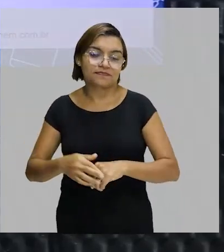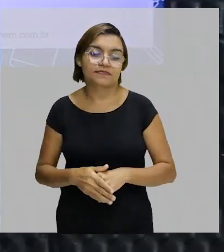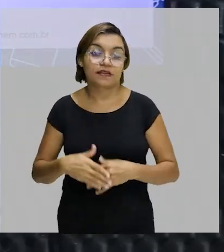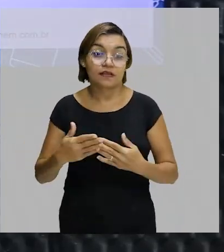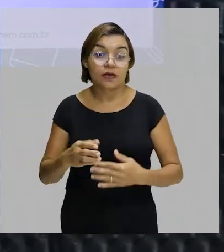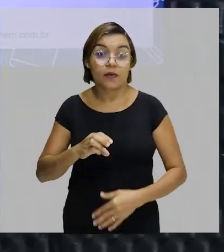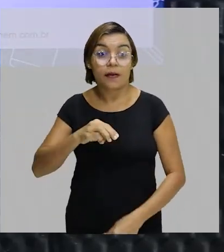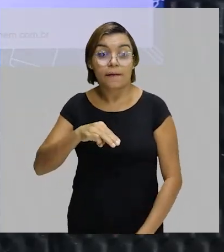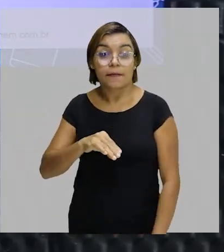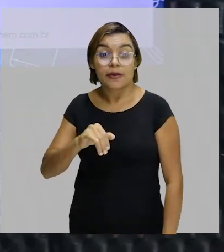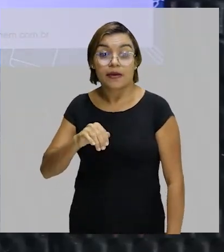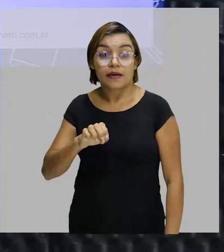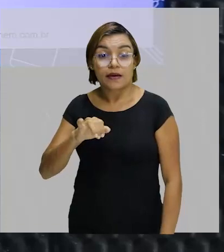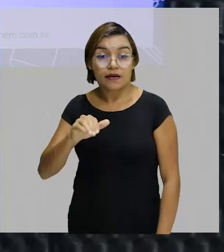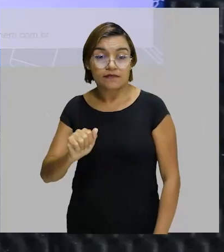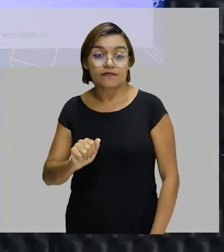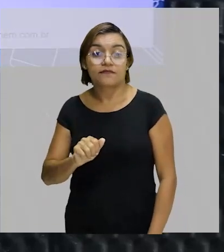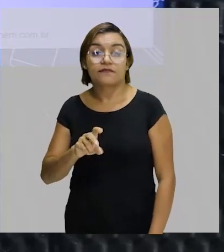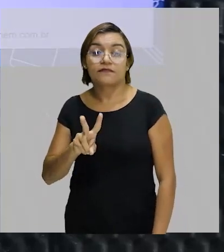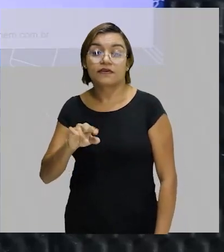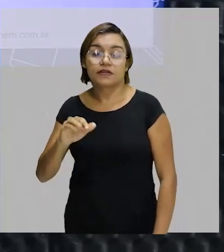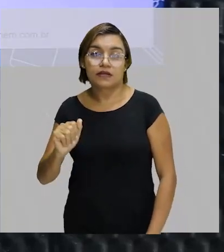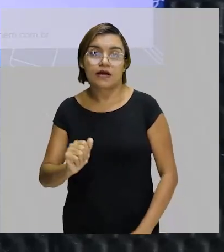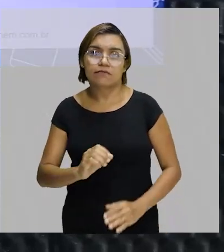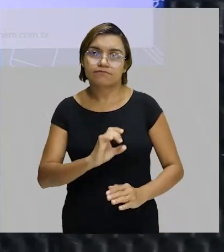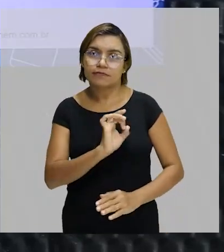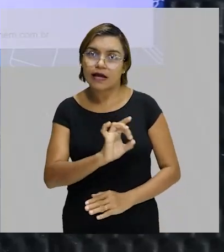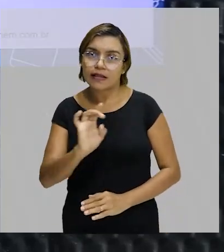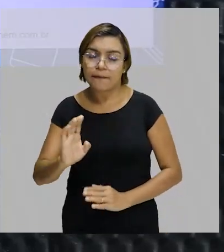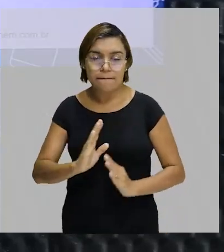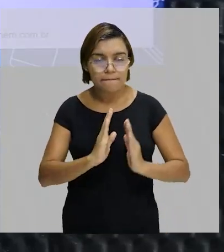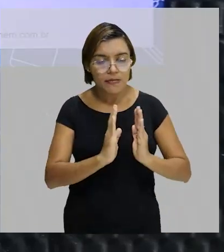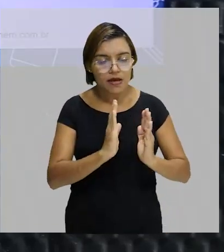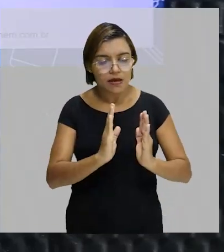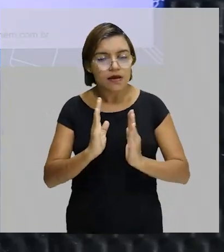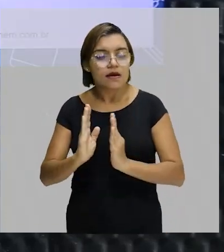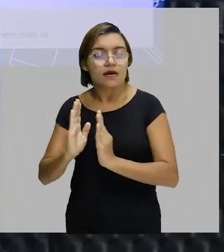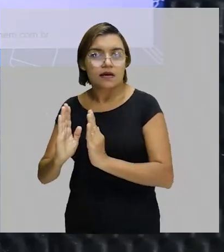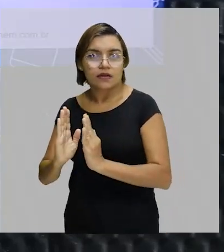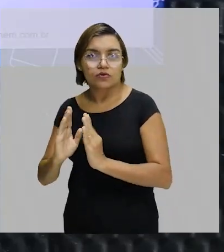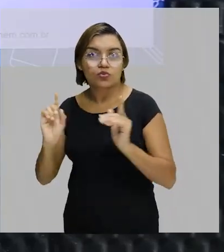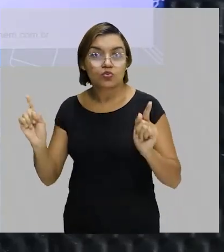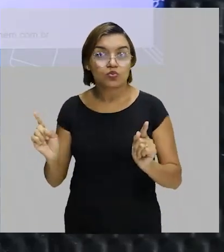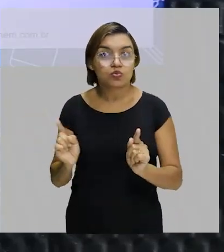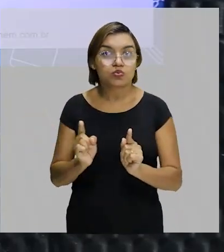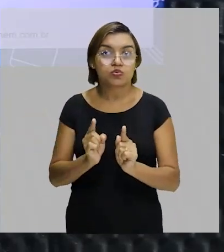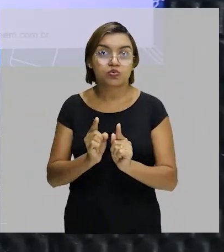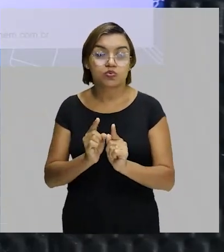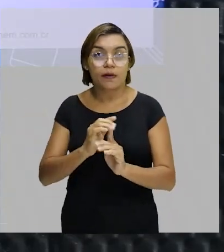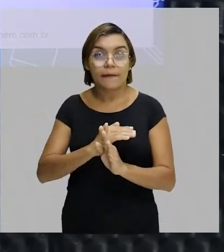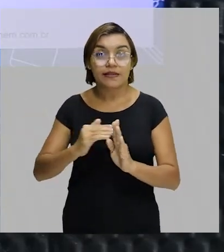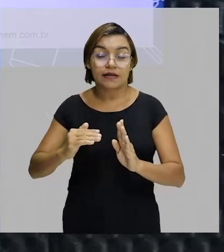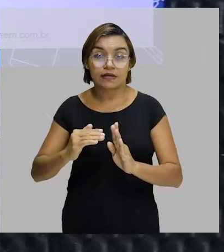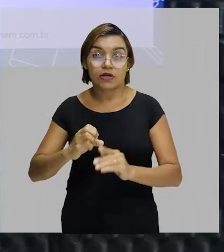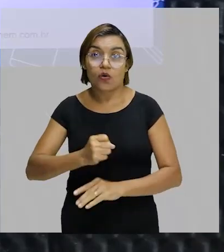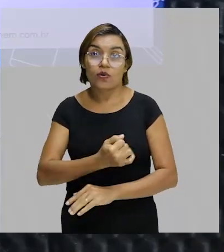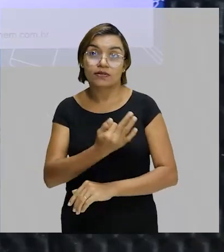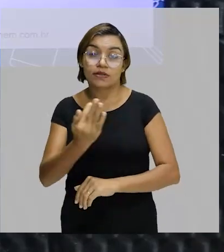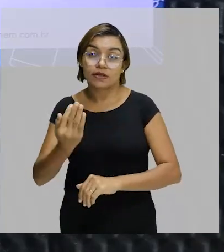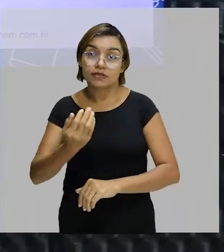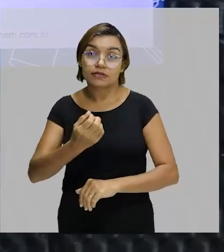minha vida, a cada período, né, eu vou ter a redução pela metade da quantidade de átomos ou